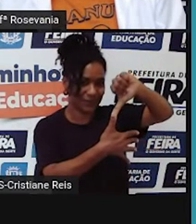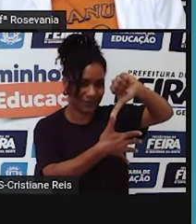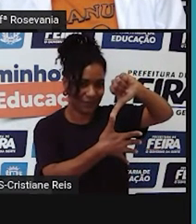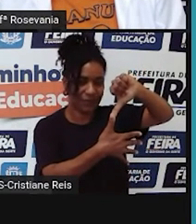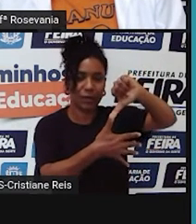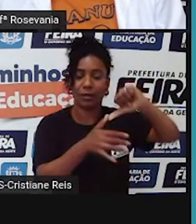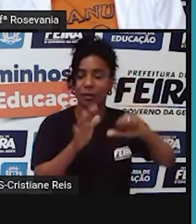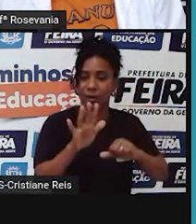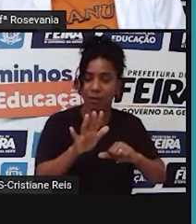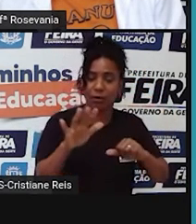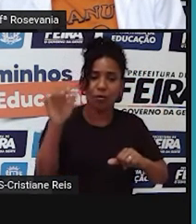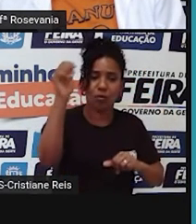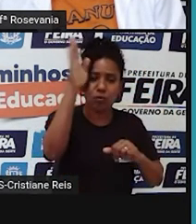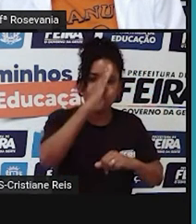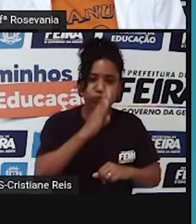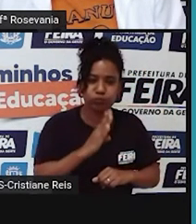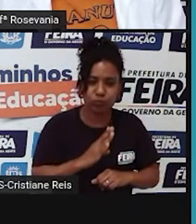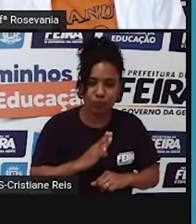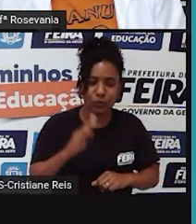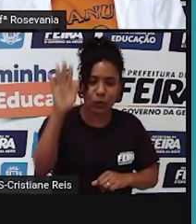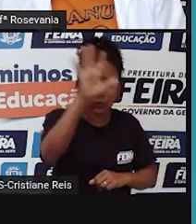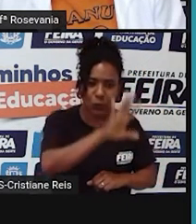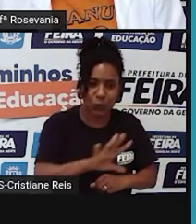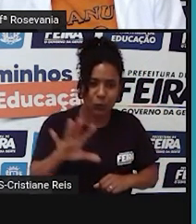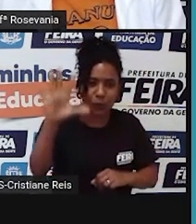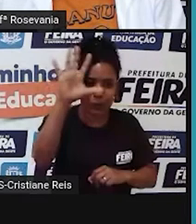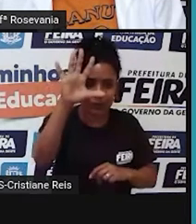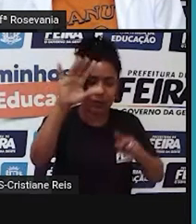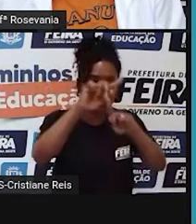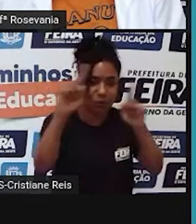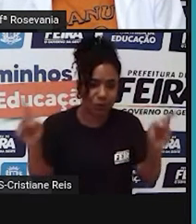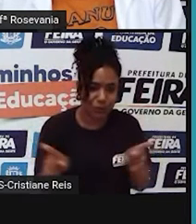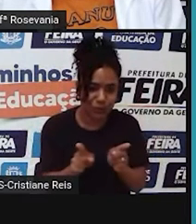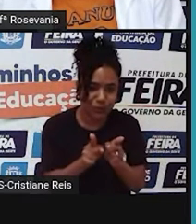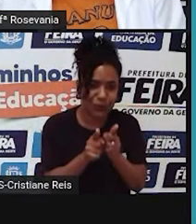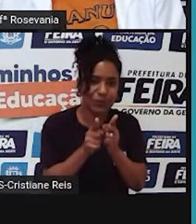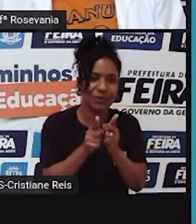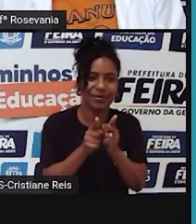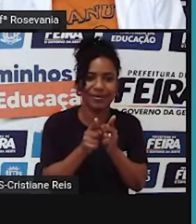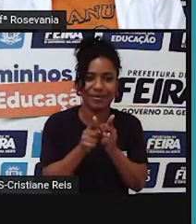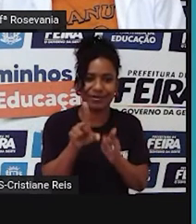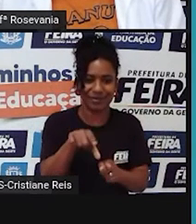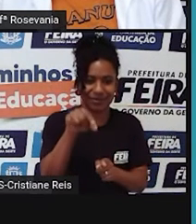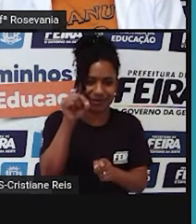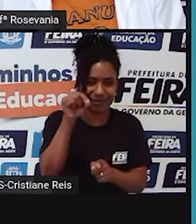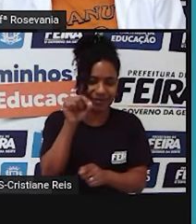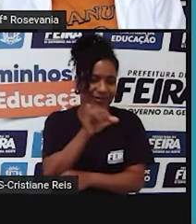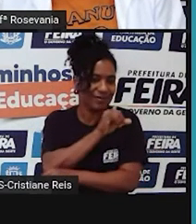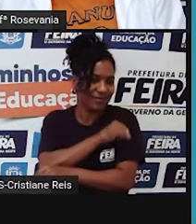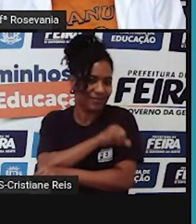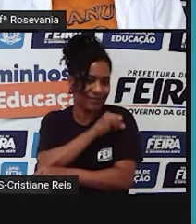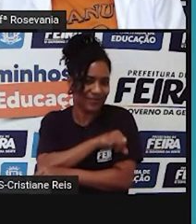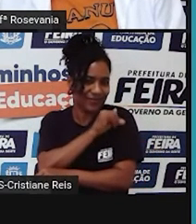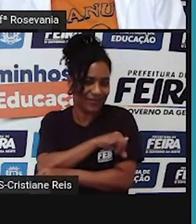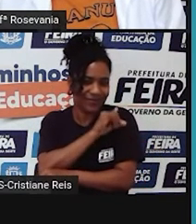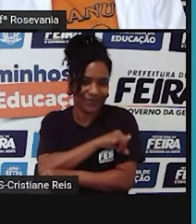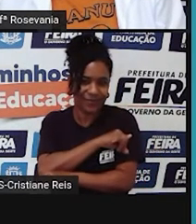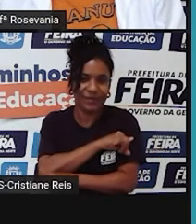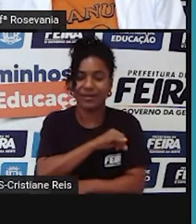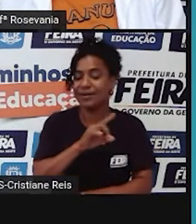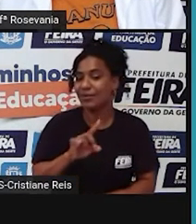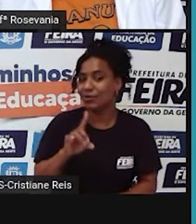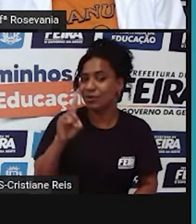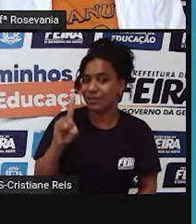aqui do Brasil toda, eu reduzi apenas para o Rio de Janeiro, fiquei com um denominador menor.